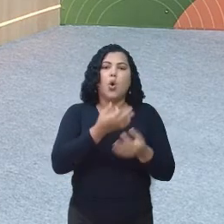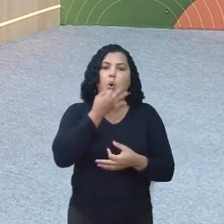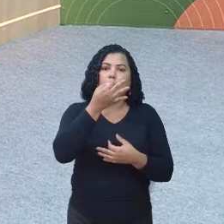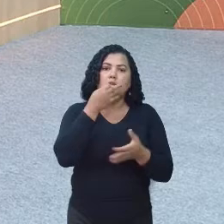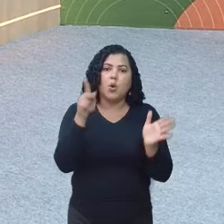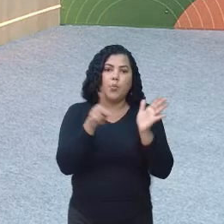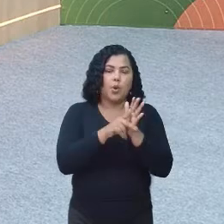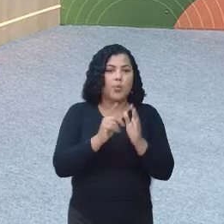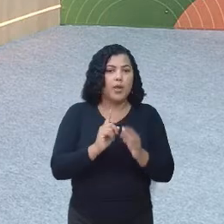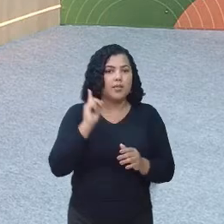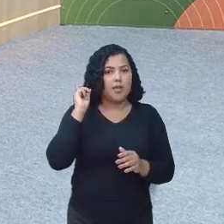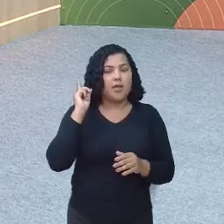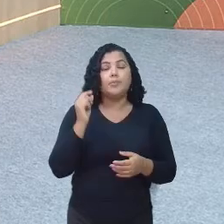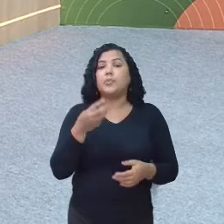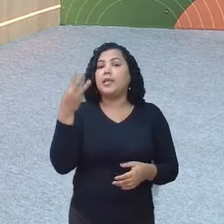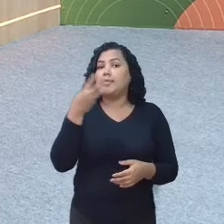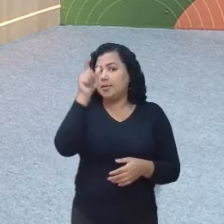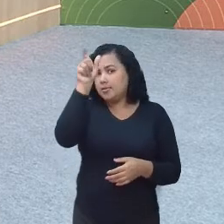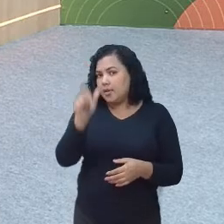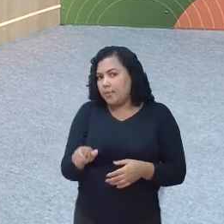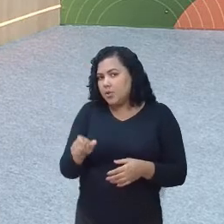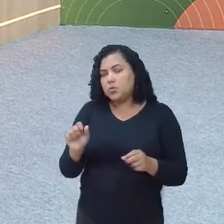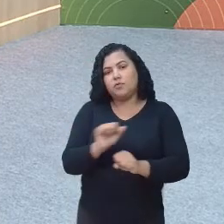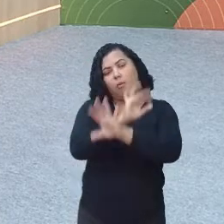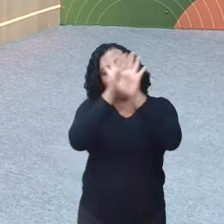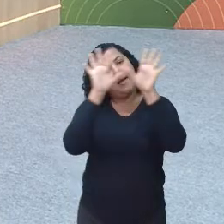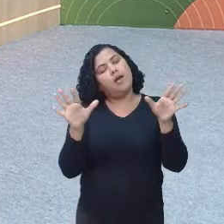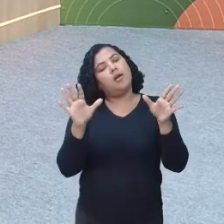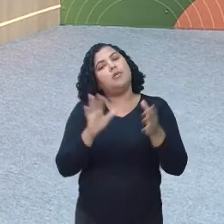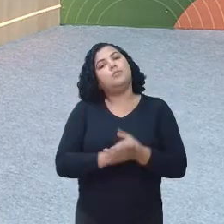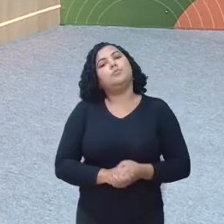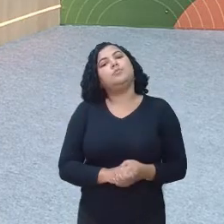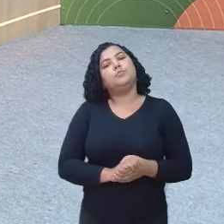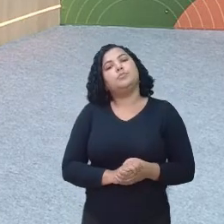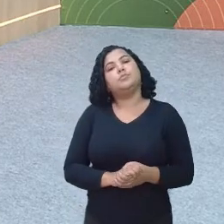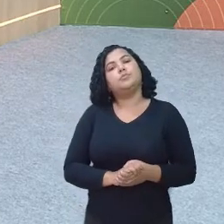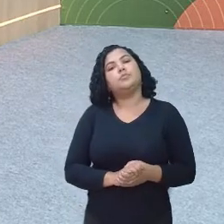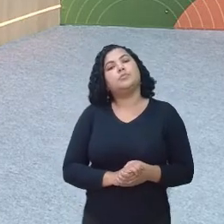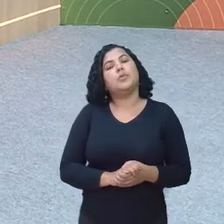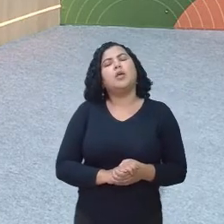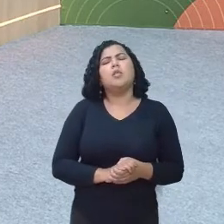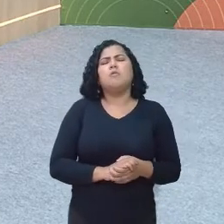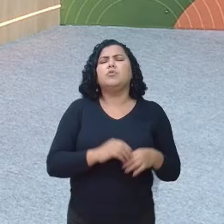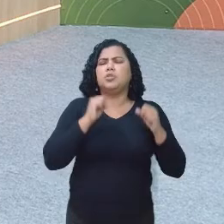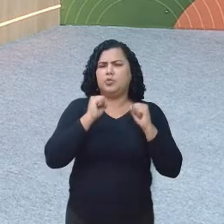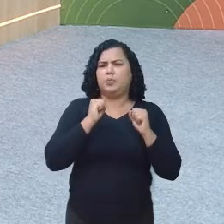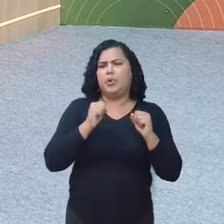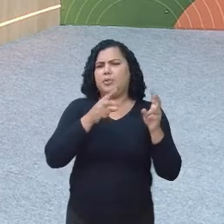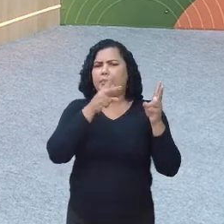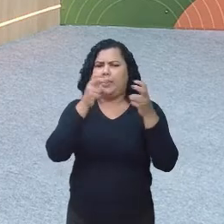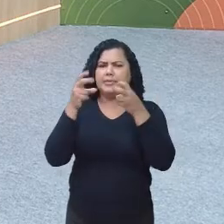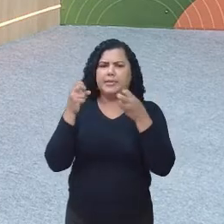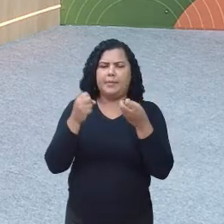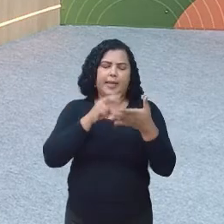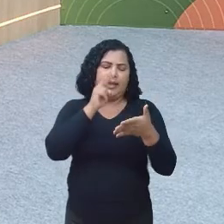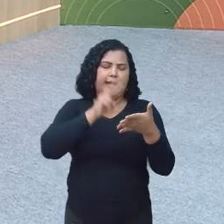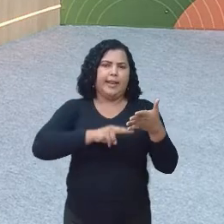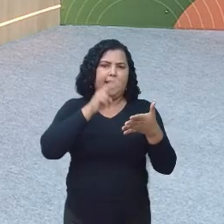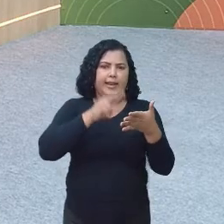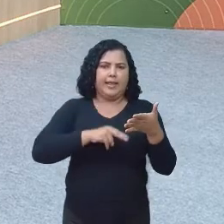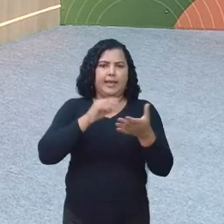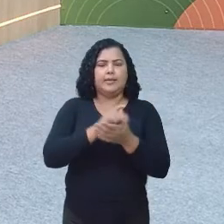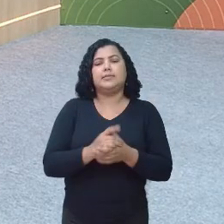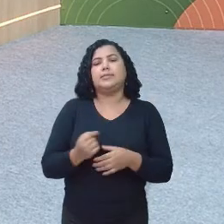pessoa, de forma objetiva e clara, sobre a produção dessa autora literária, tá certo? Vocês podem consumir esse artigo,